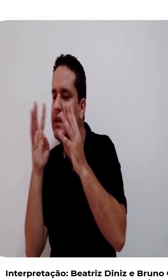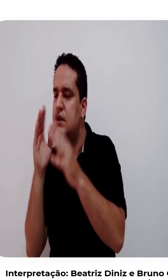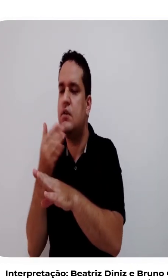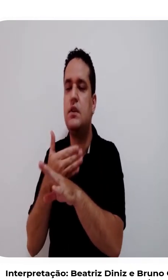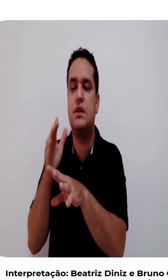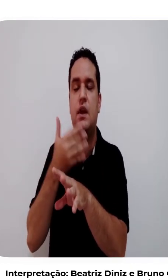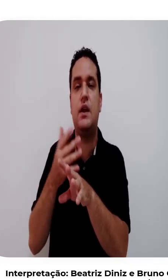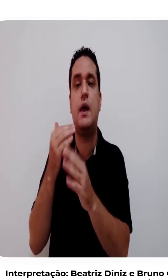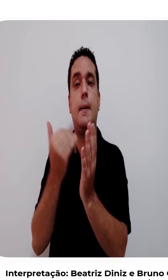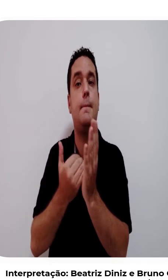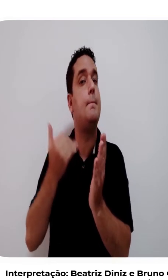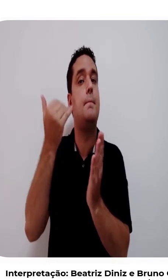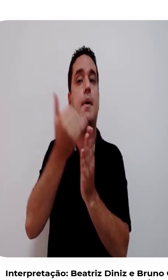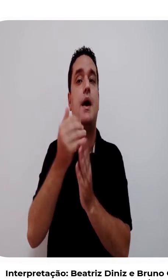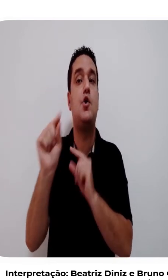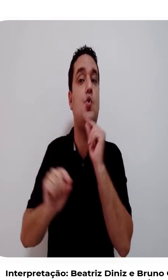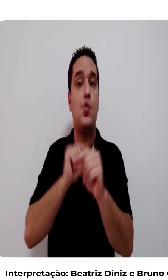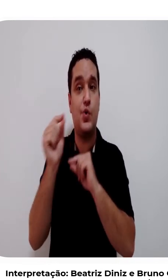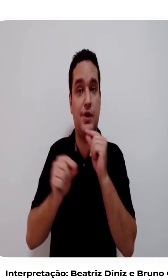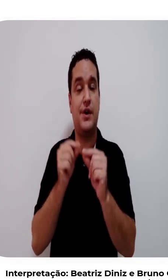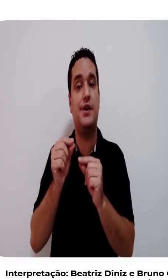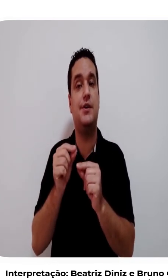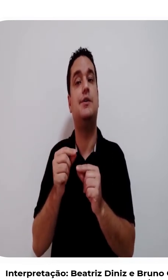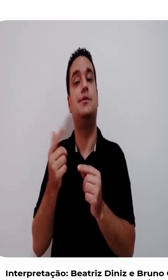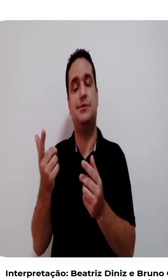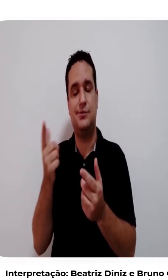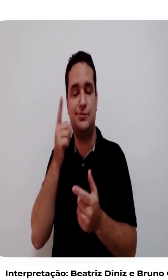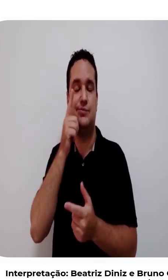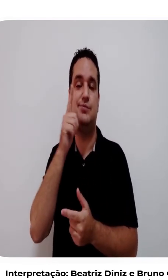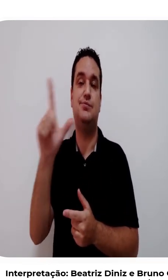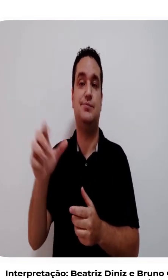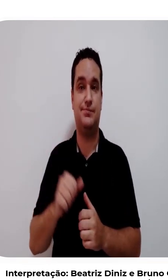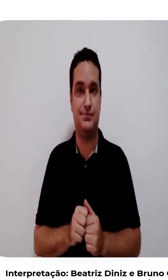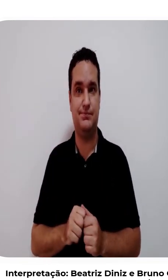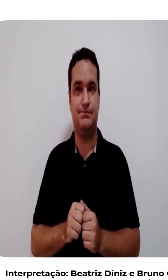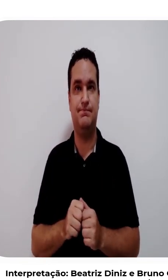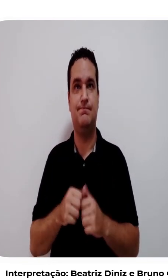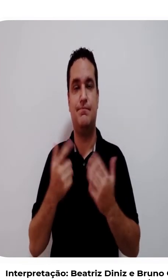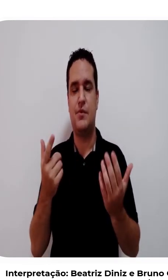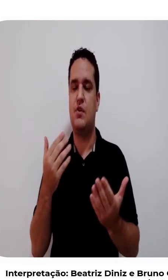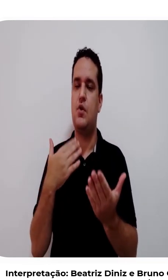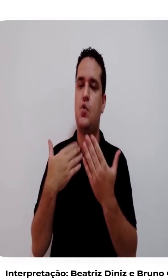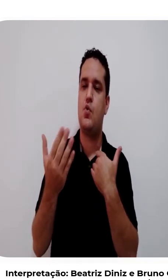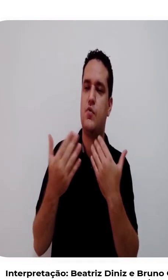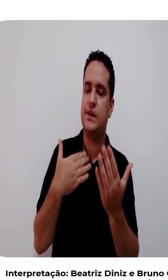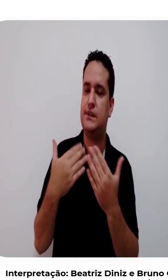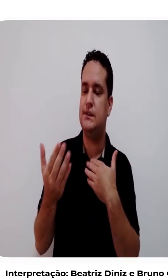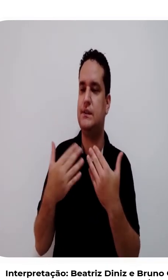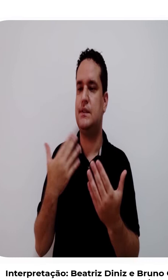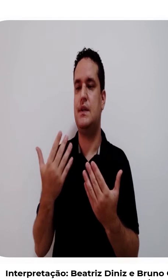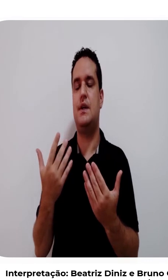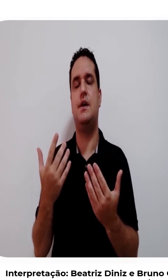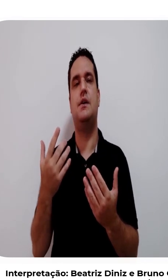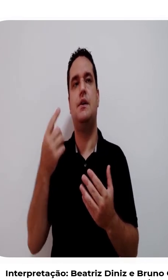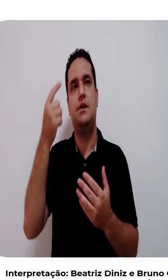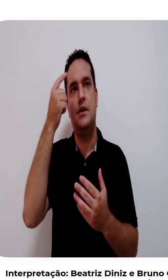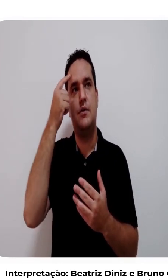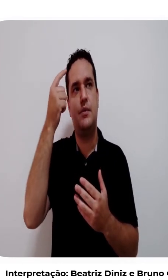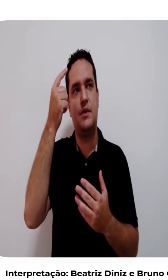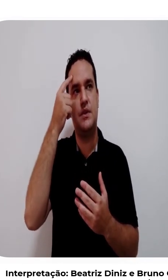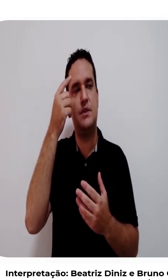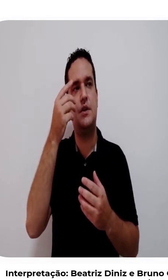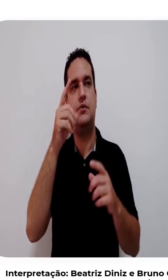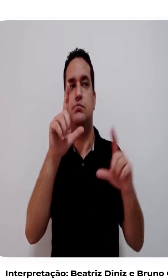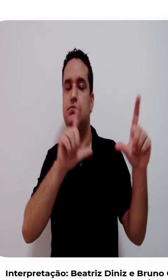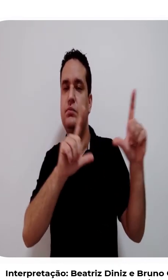atividades enviadas. E a gente vai tendo essa conversa, né, assim, aqui através das telas, da